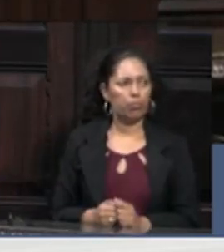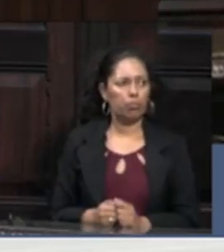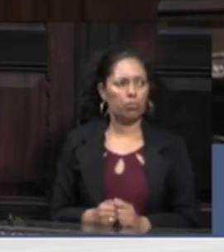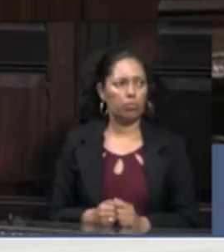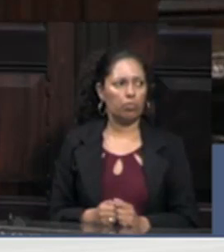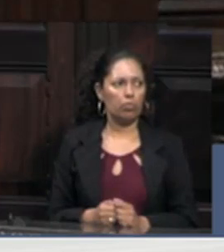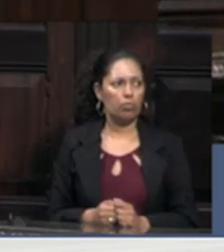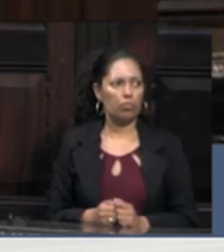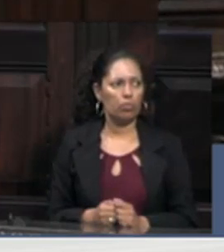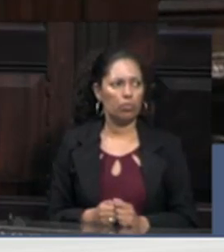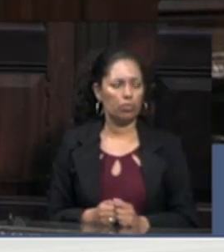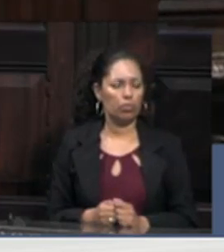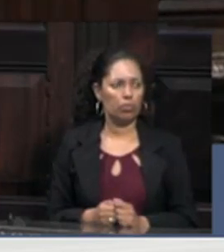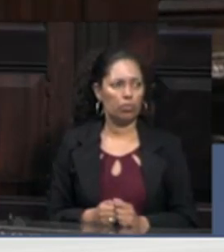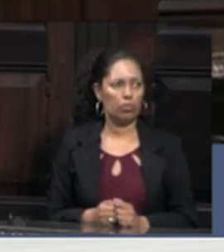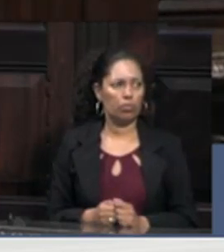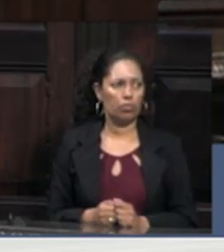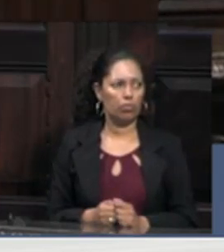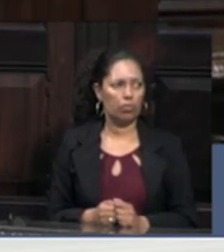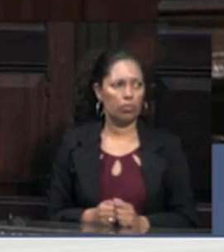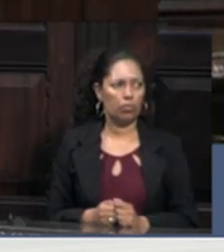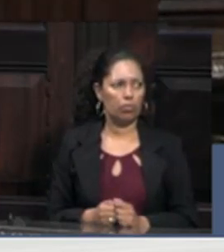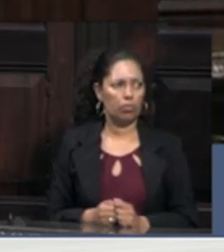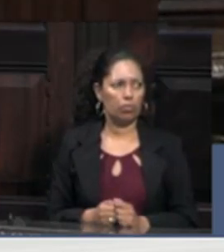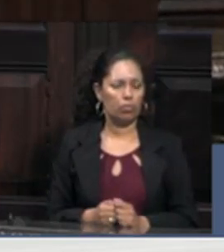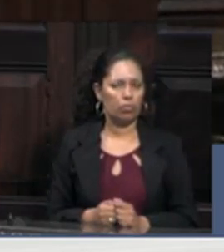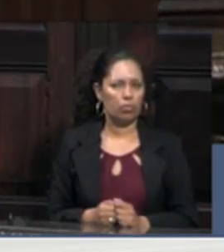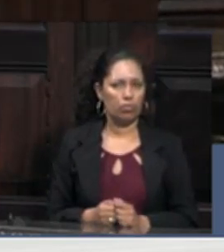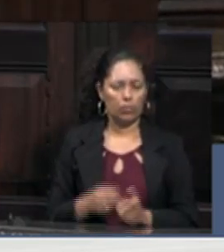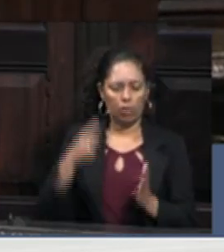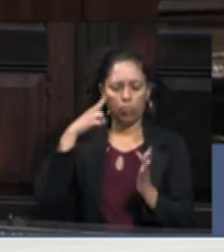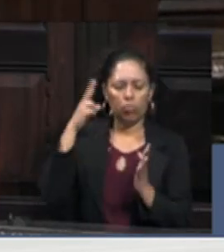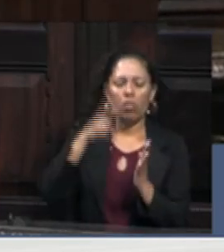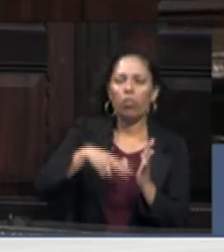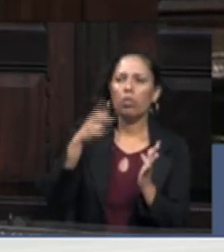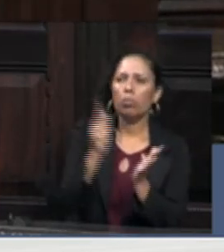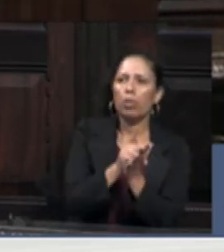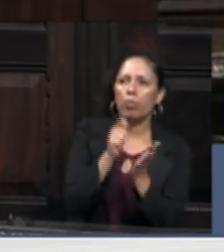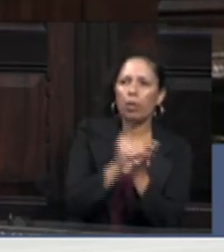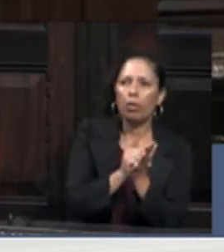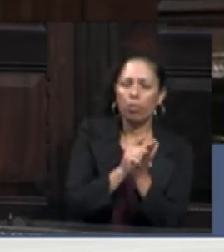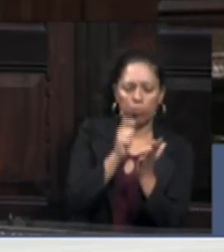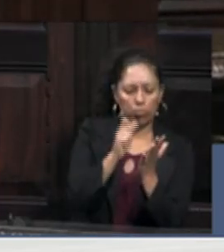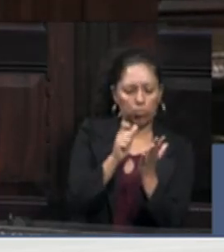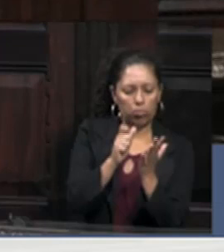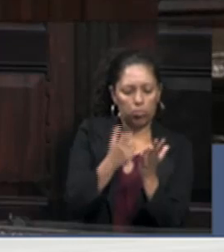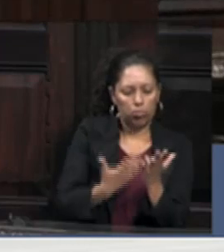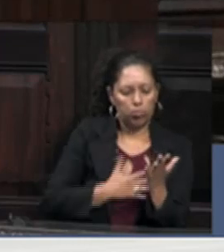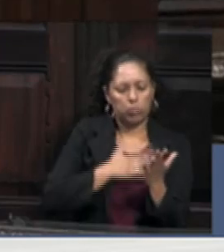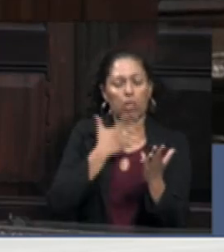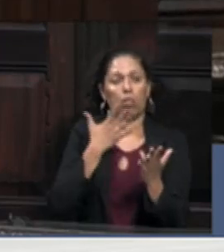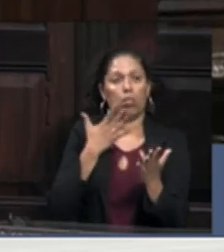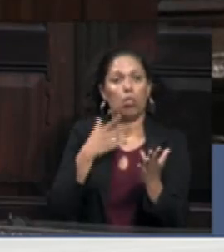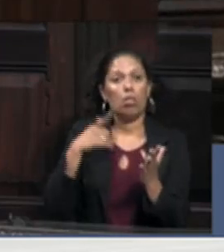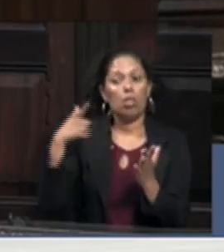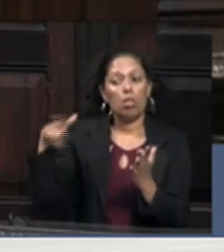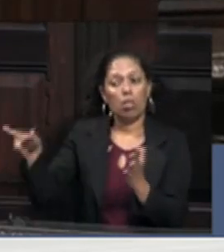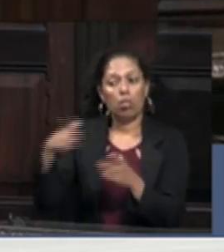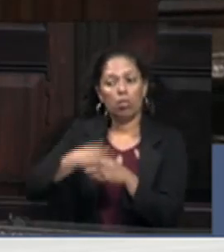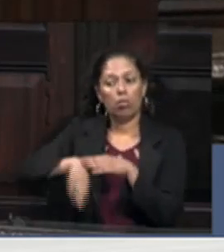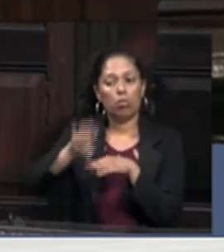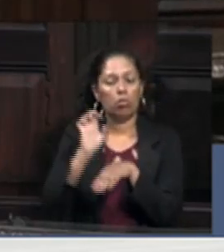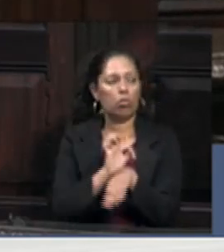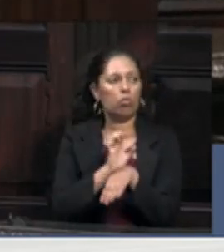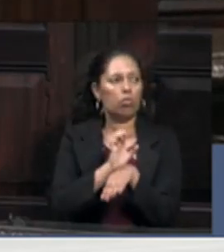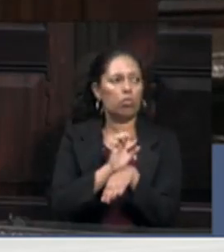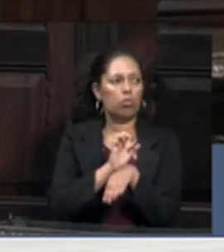vejam que salta aos olhos o fato de que o Estado espera ampliar a sua